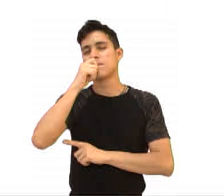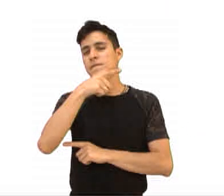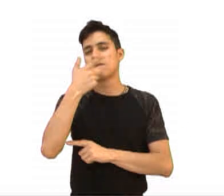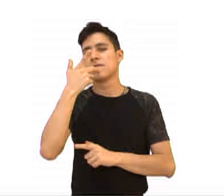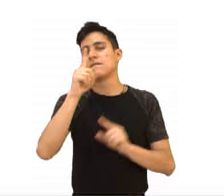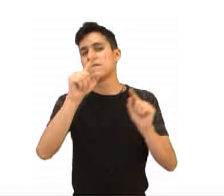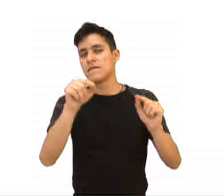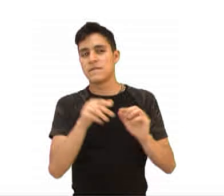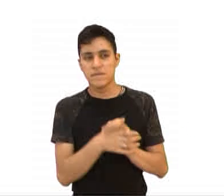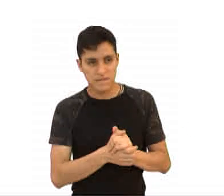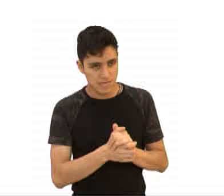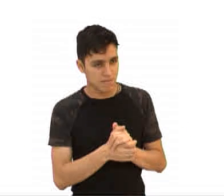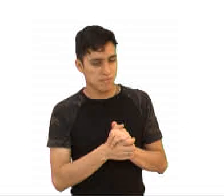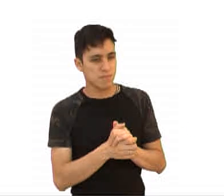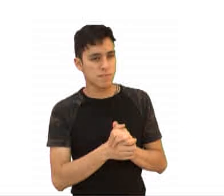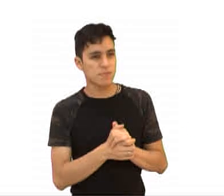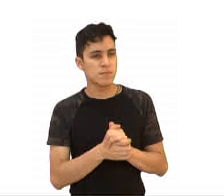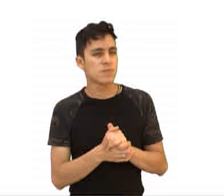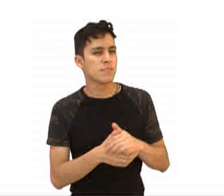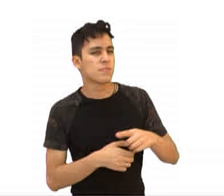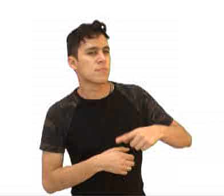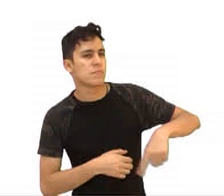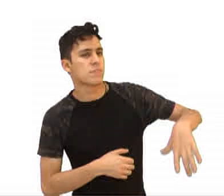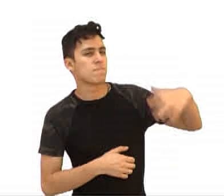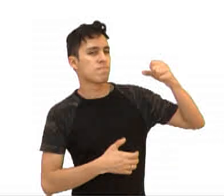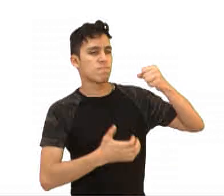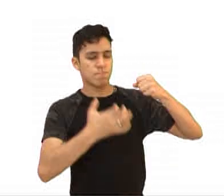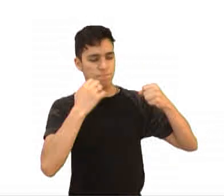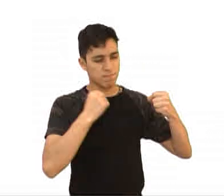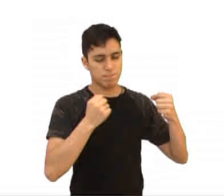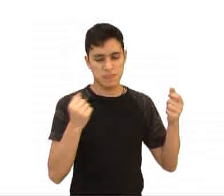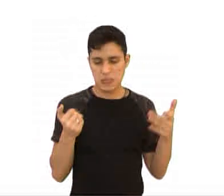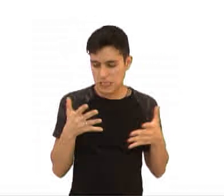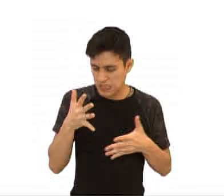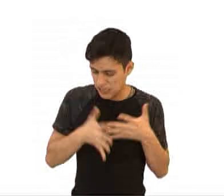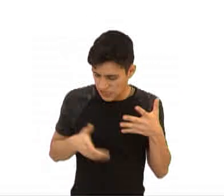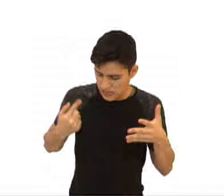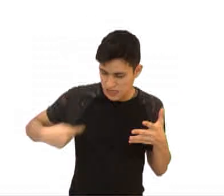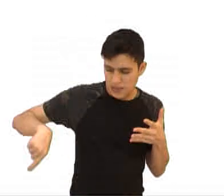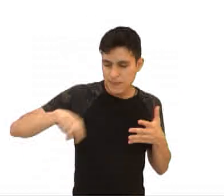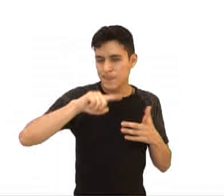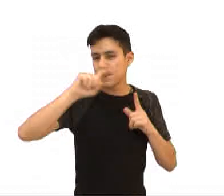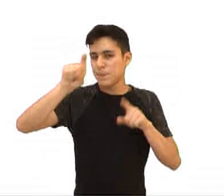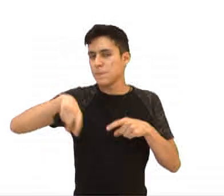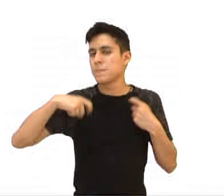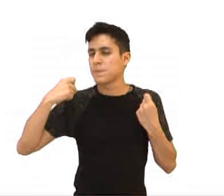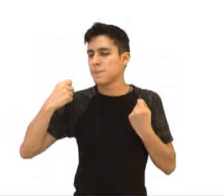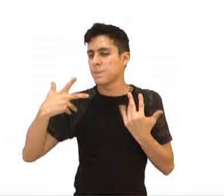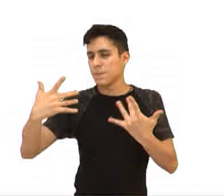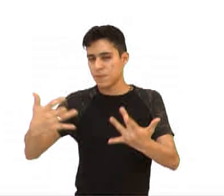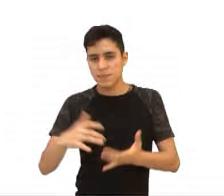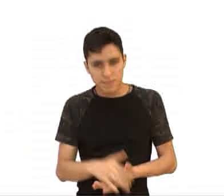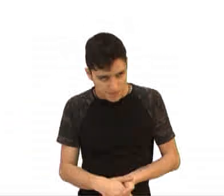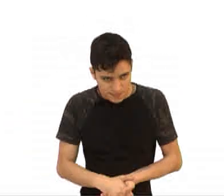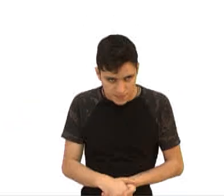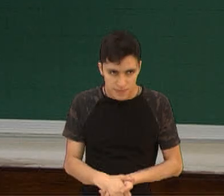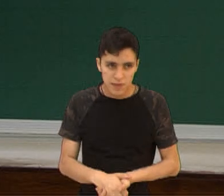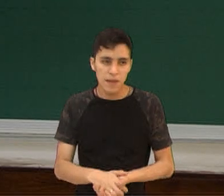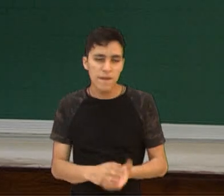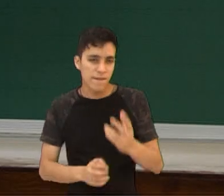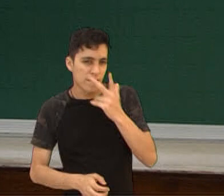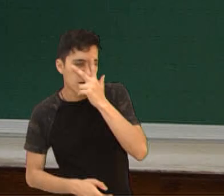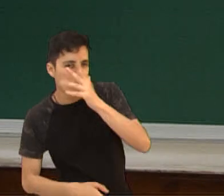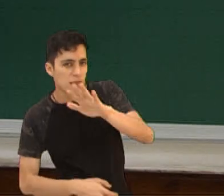Essa floresta invadiu nossas terras há milhares de anos e hoje atrapalha o nosso agronegócio. Então, veja, né? A gente